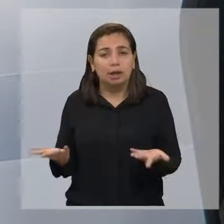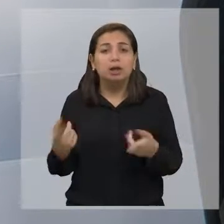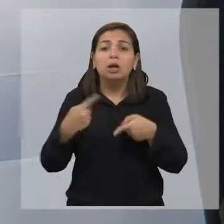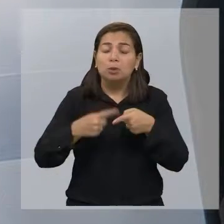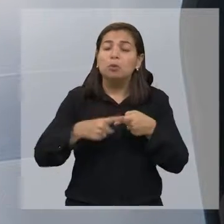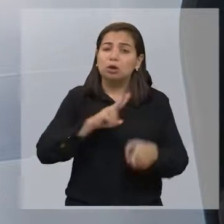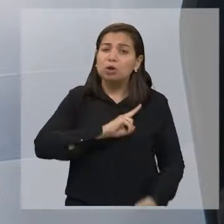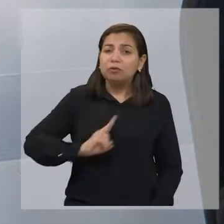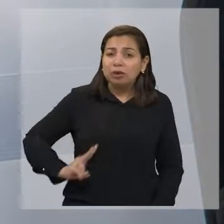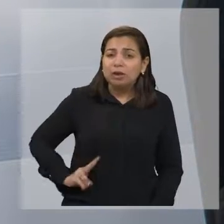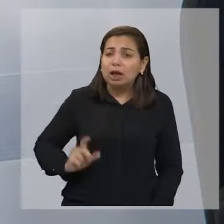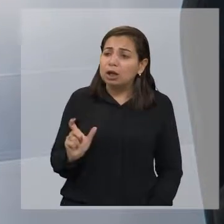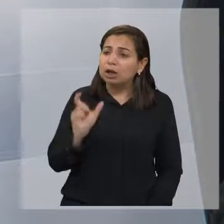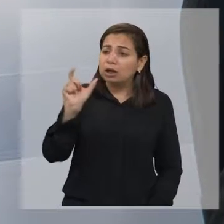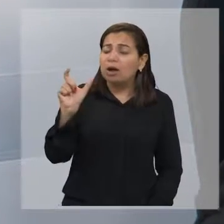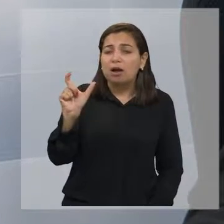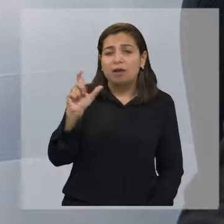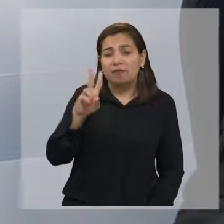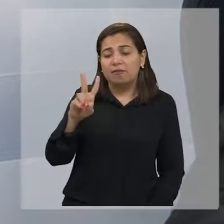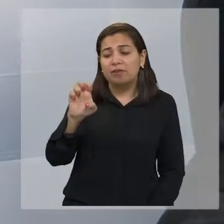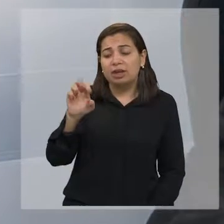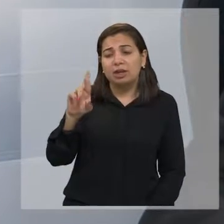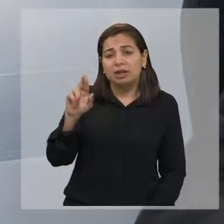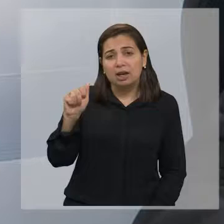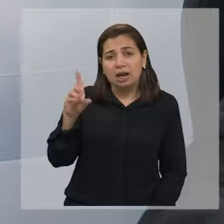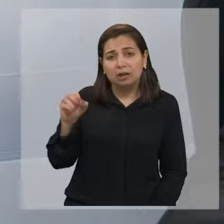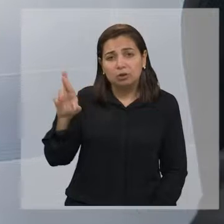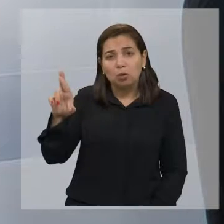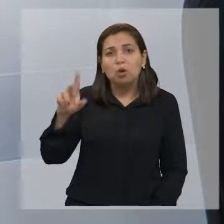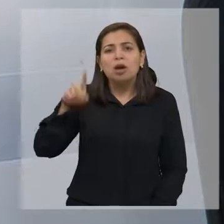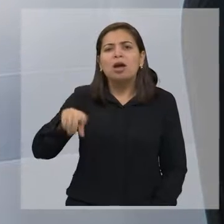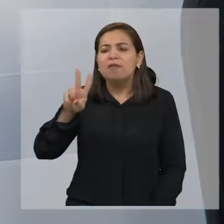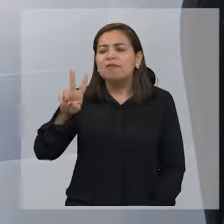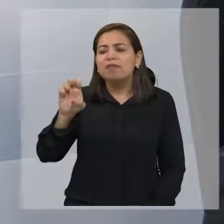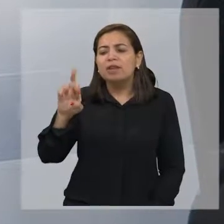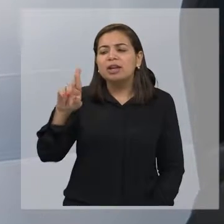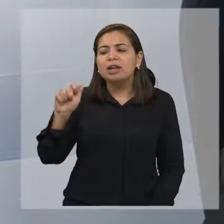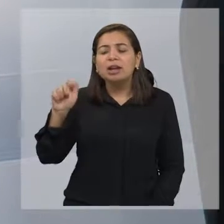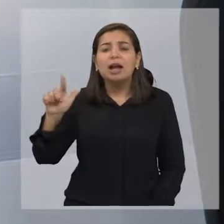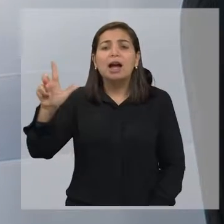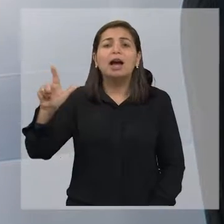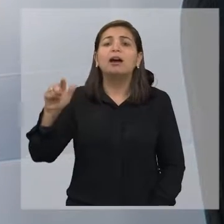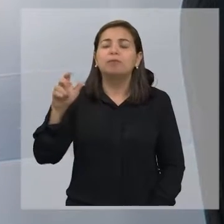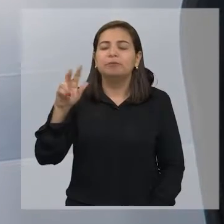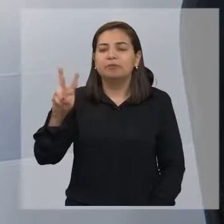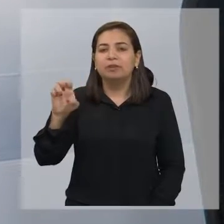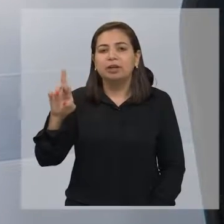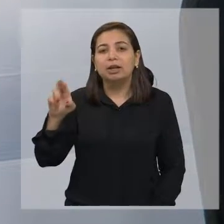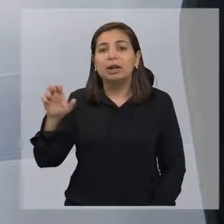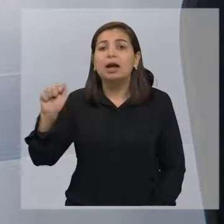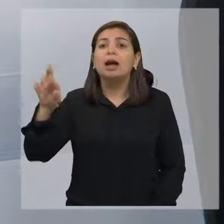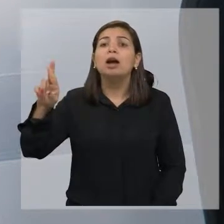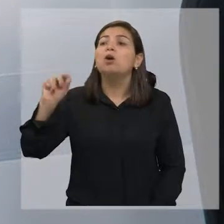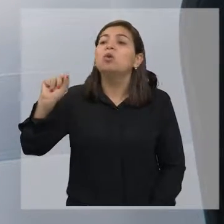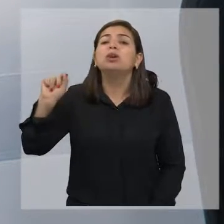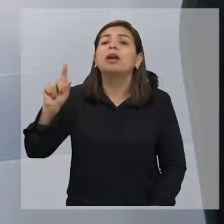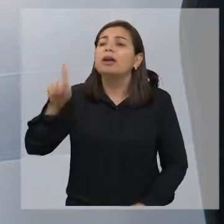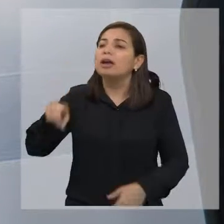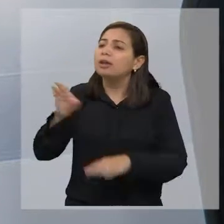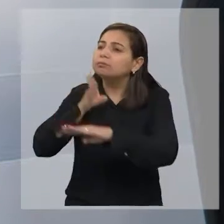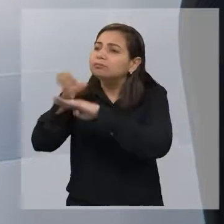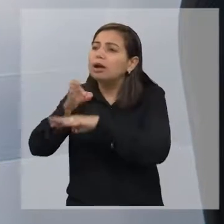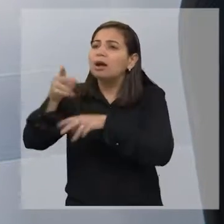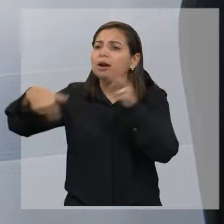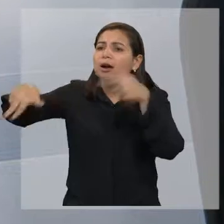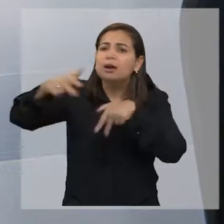vereador vem de verear, que quer dizer andar pela cidade, conhecer pela cidade. Caminho, né? E as escolas